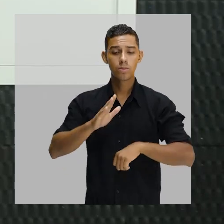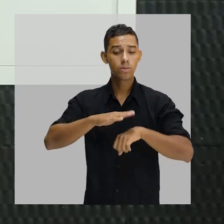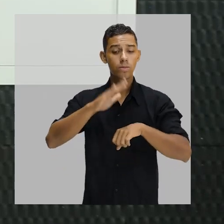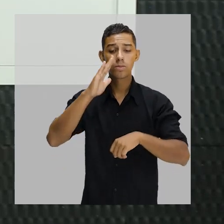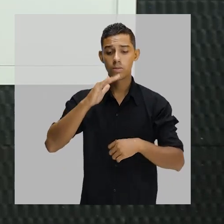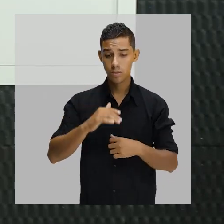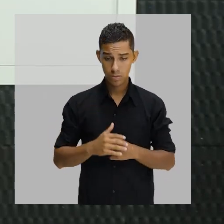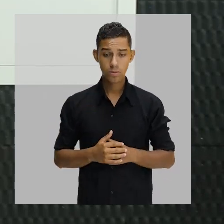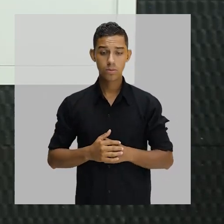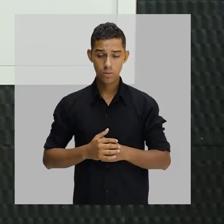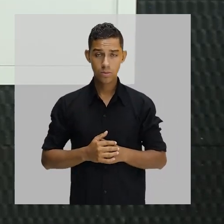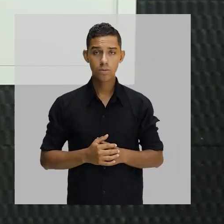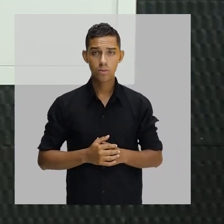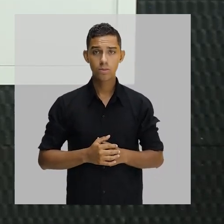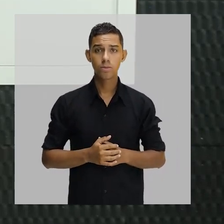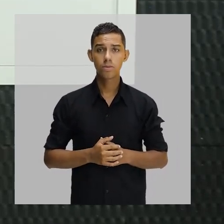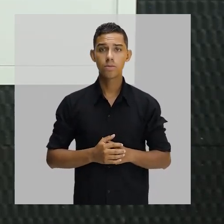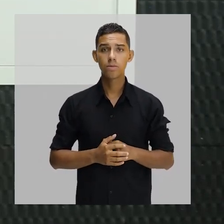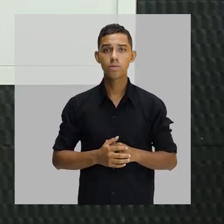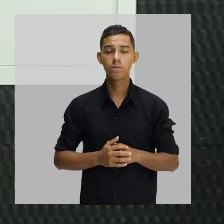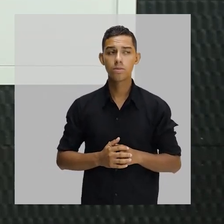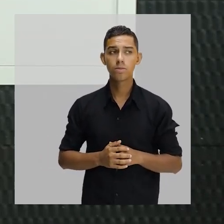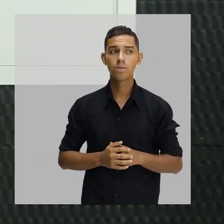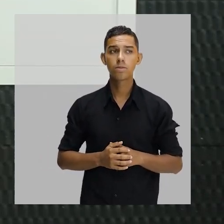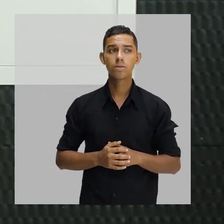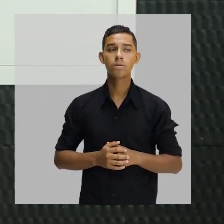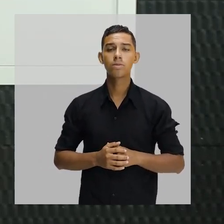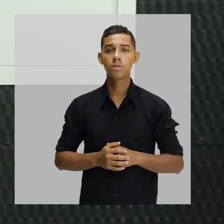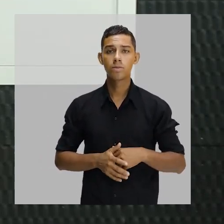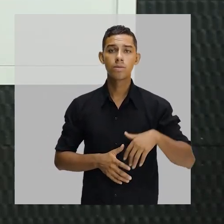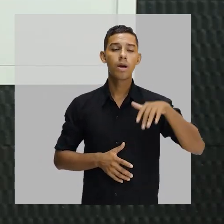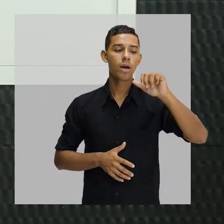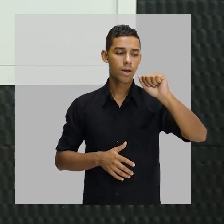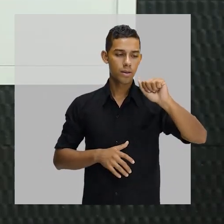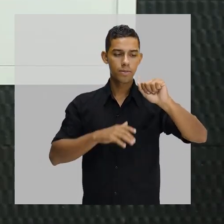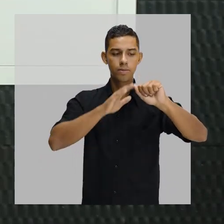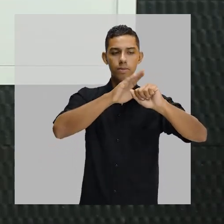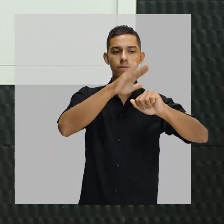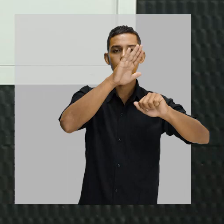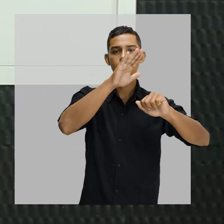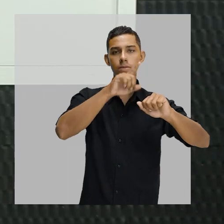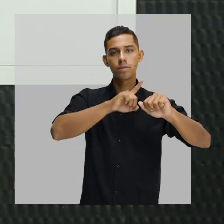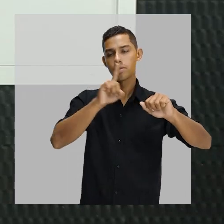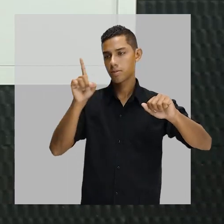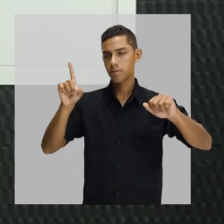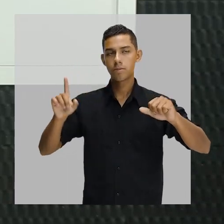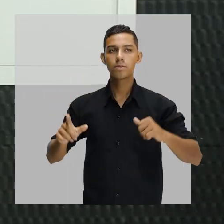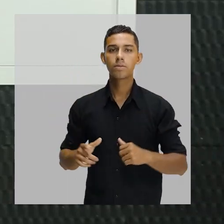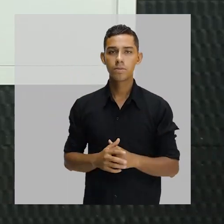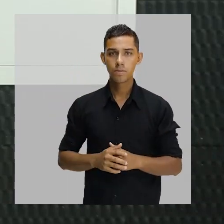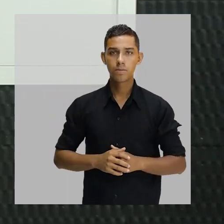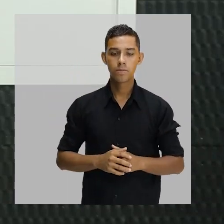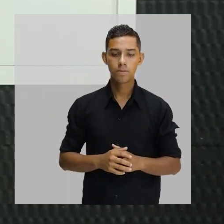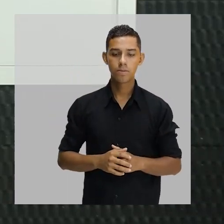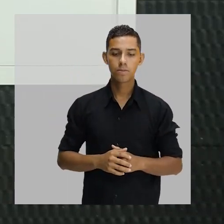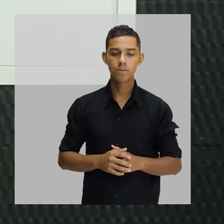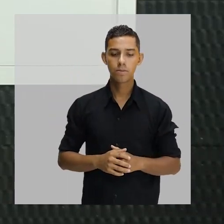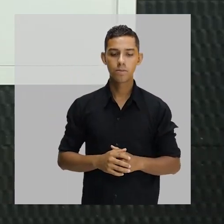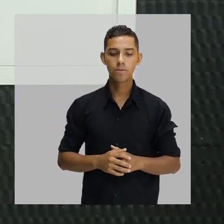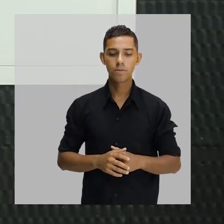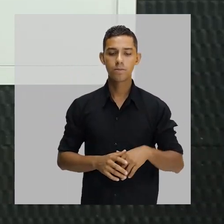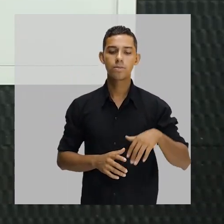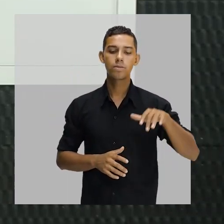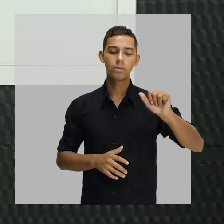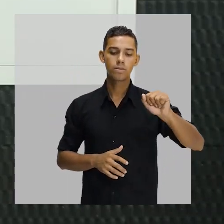maior, certo? Então a velocidade de A tem que ser maior do que a de B. Por isso que este aqui é A, porque